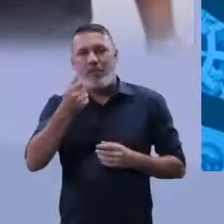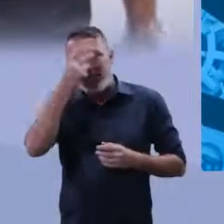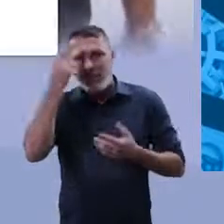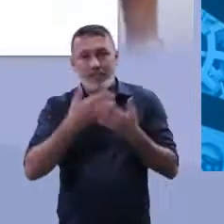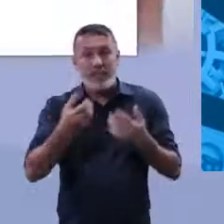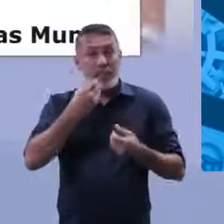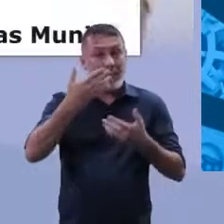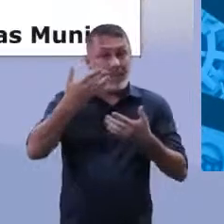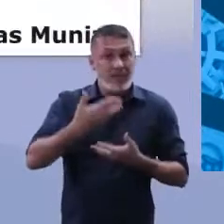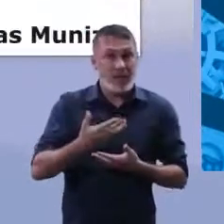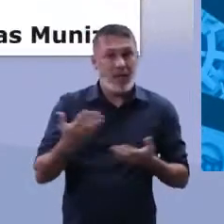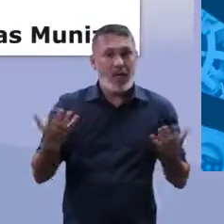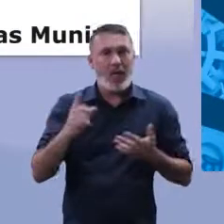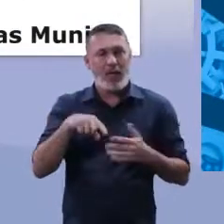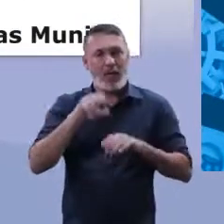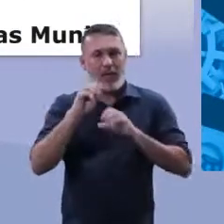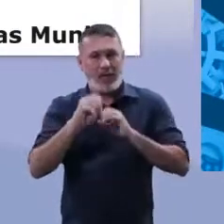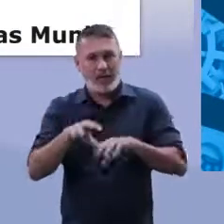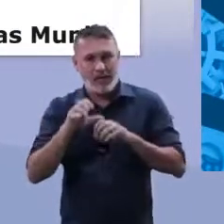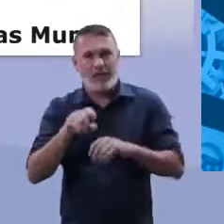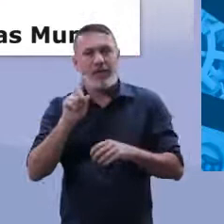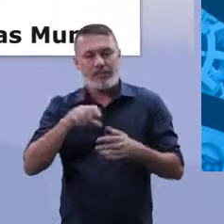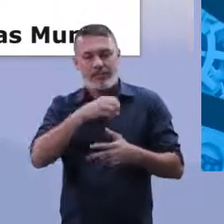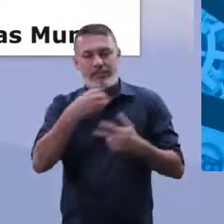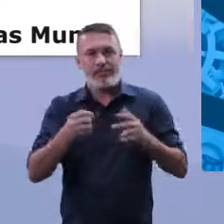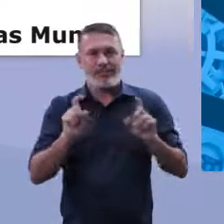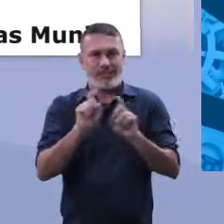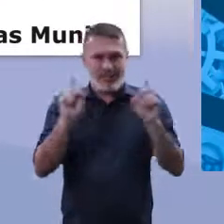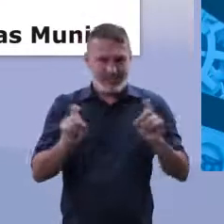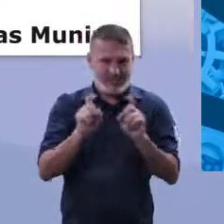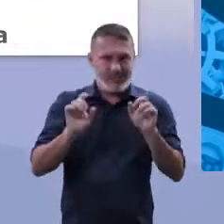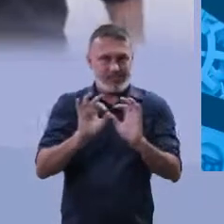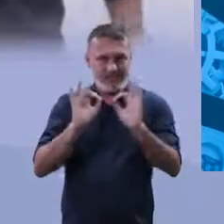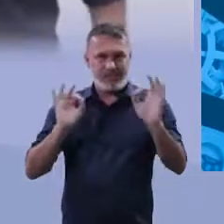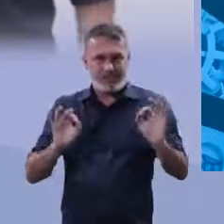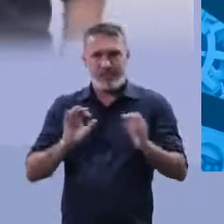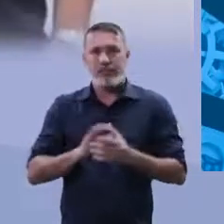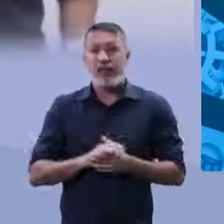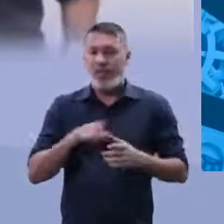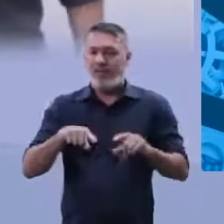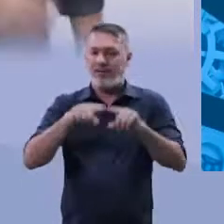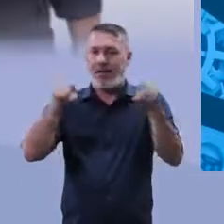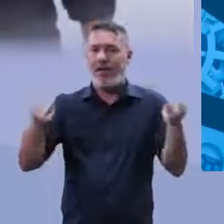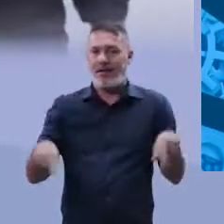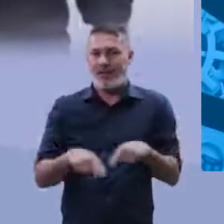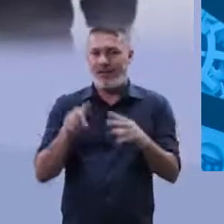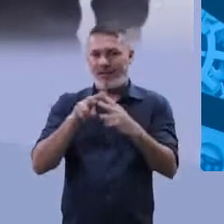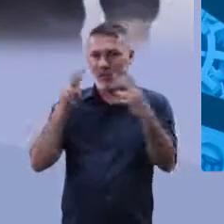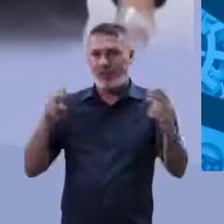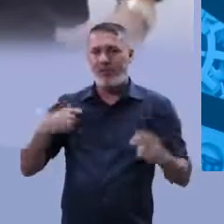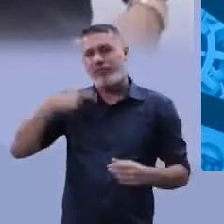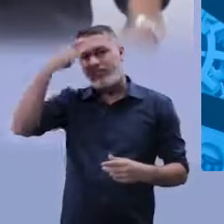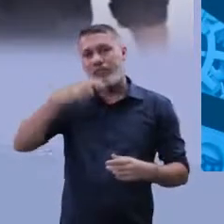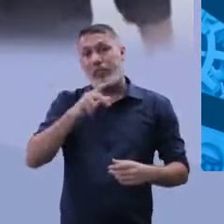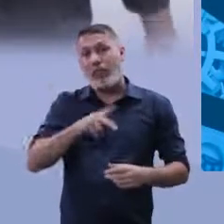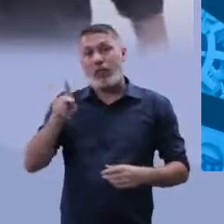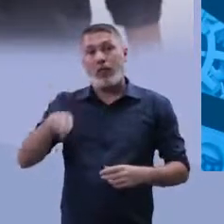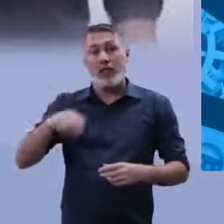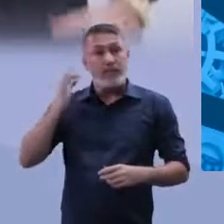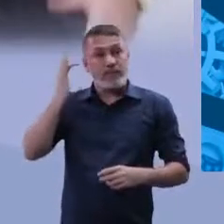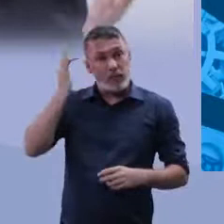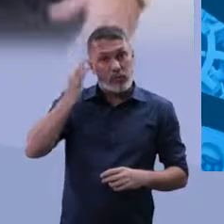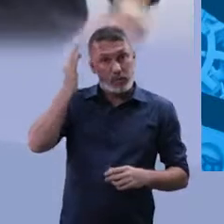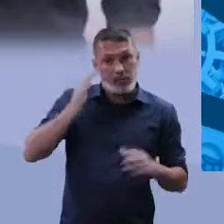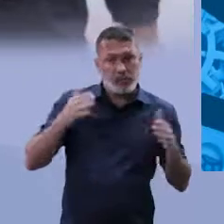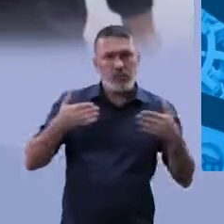Muito bem, pessoal, sejam bem-vindos aqui à nossa aula do Pré-ENEM Digital. Sejam bem-vindos à nossa sala de aula aí, sou o professor Alexandre,